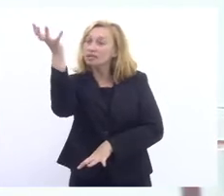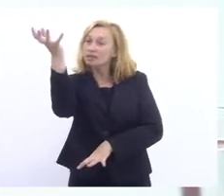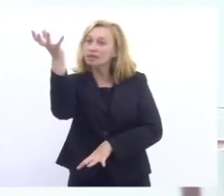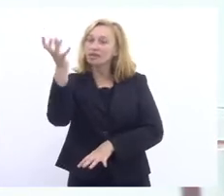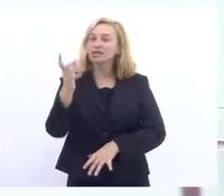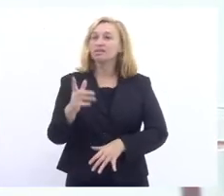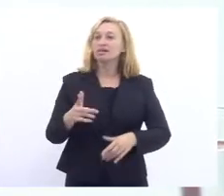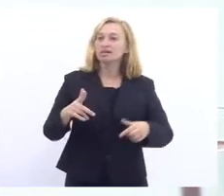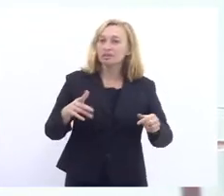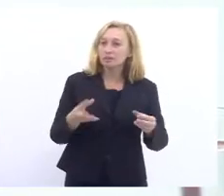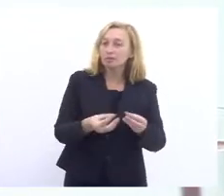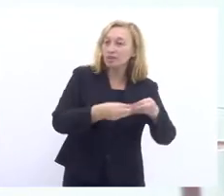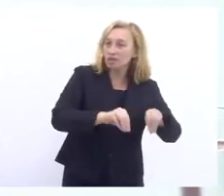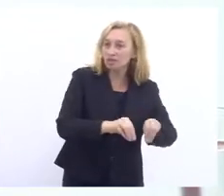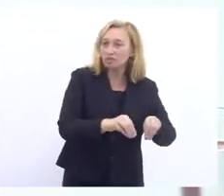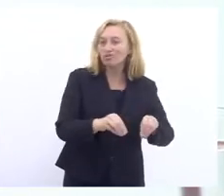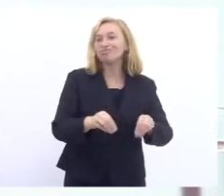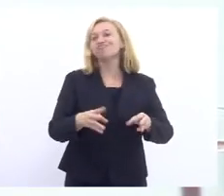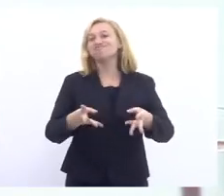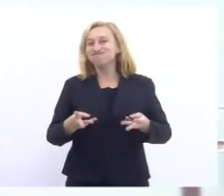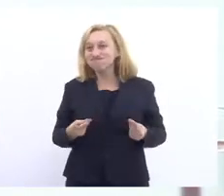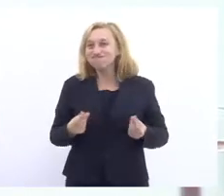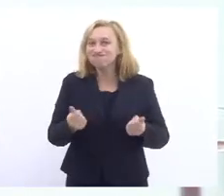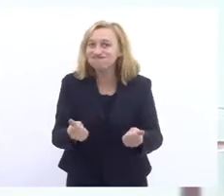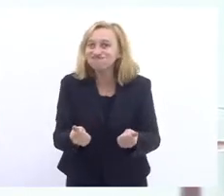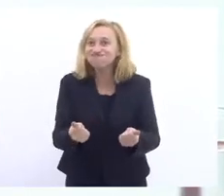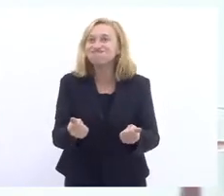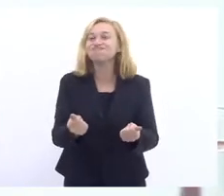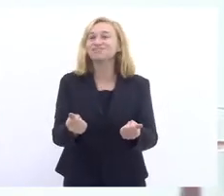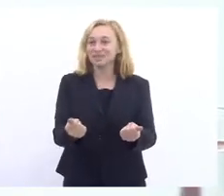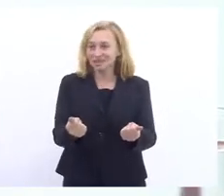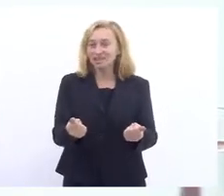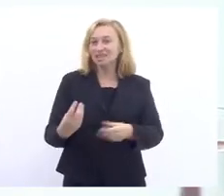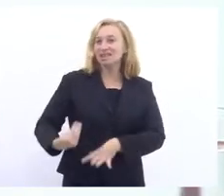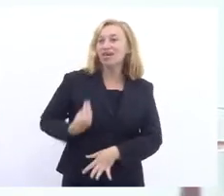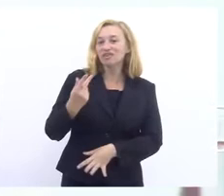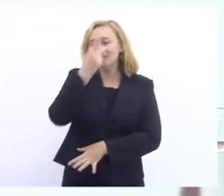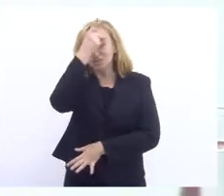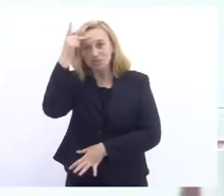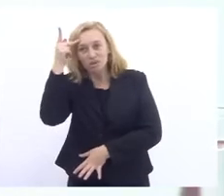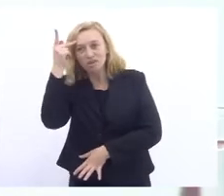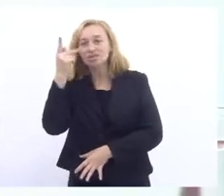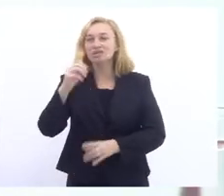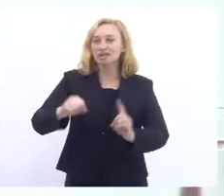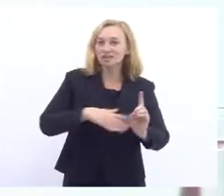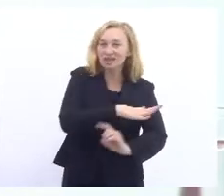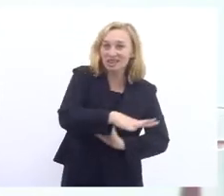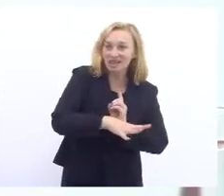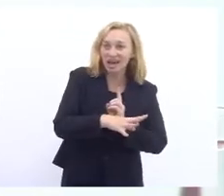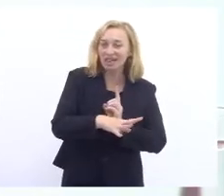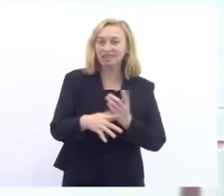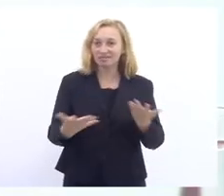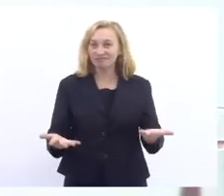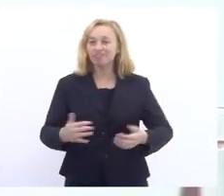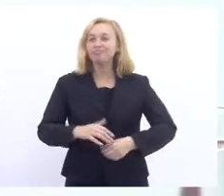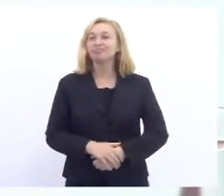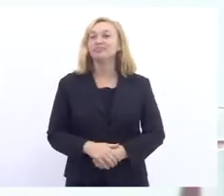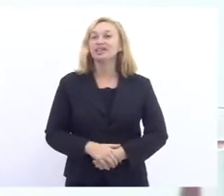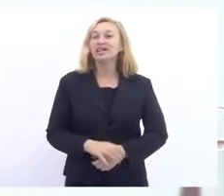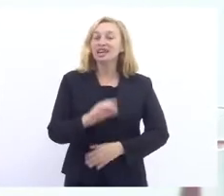vem interferindo de maneira sensível e potente né na vida das pessoas da sociedade da civilização